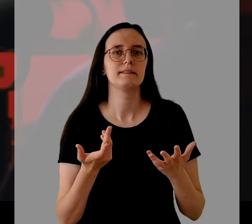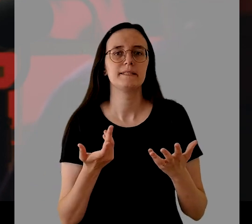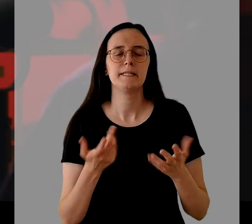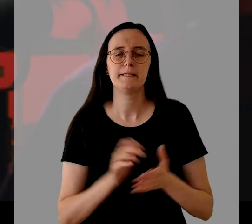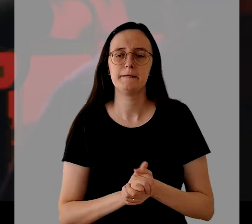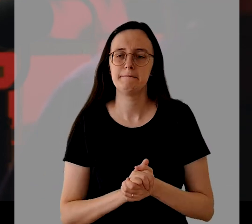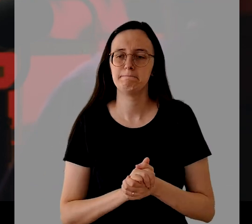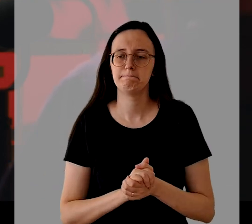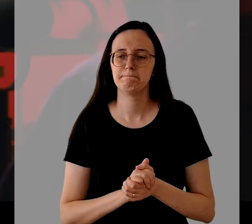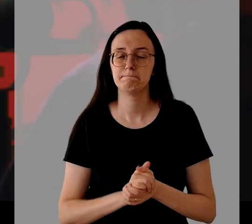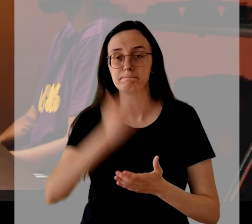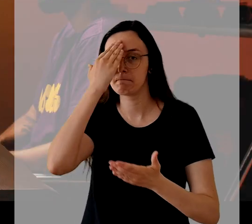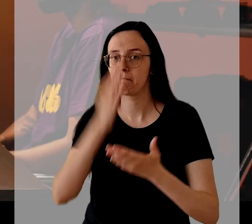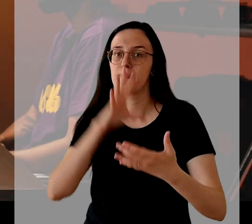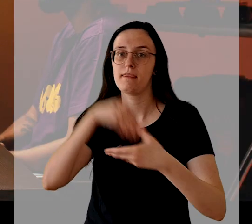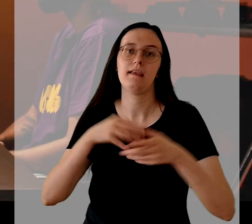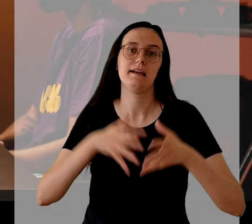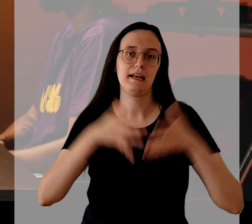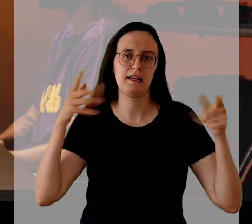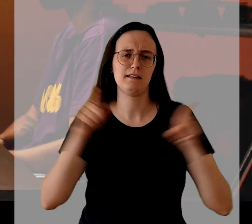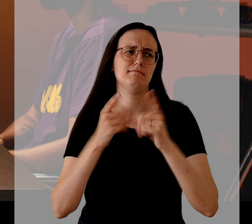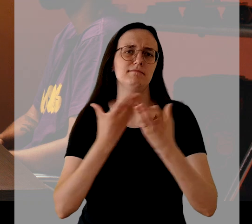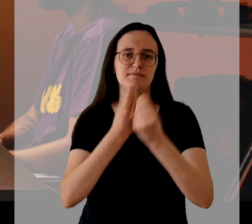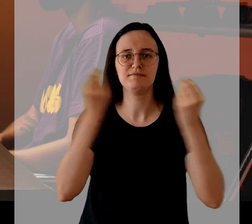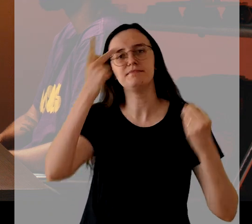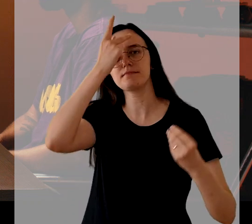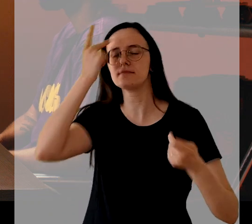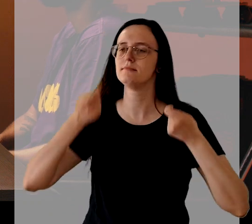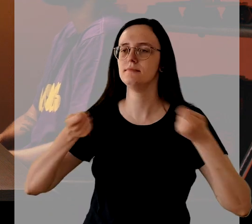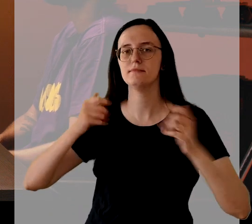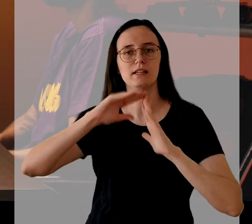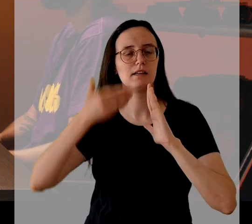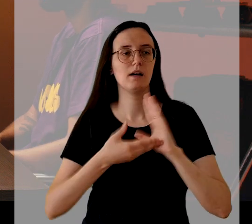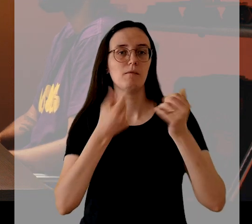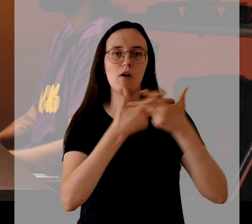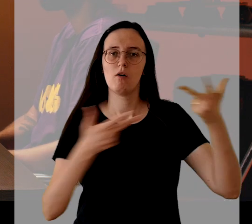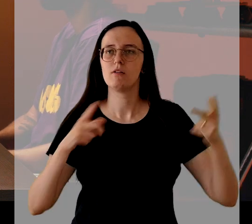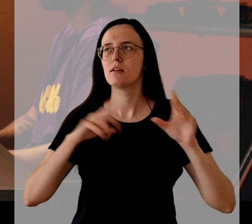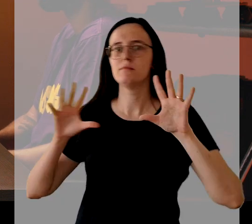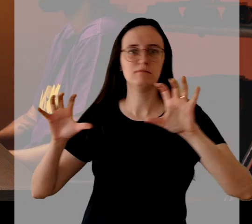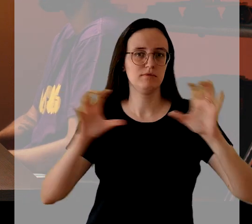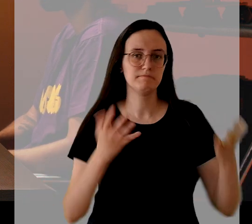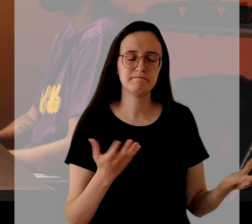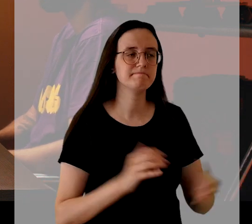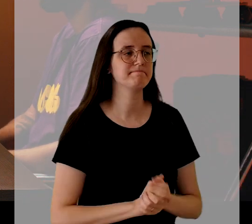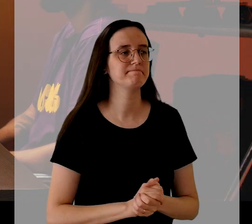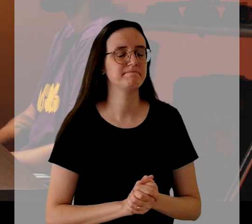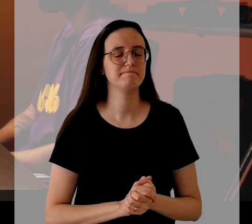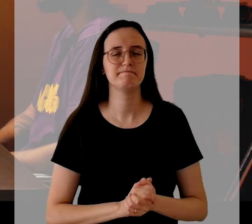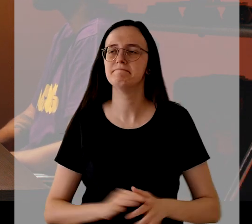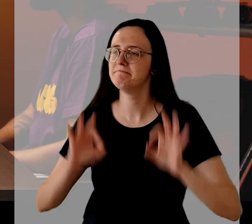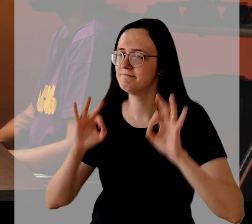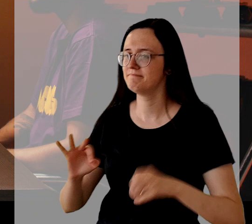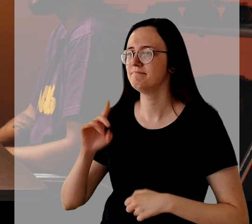deve ser... num set grande, né? Uma galera aí para gerenciar tanta coisa que tem que captar, né?